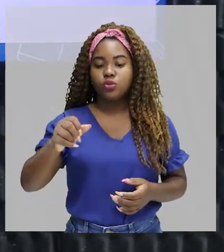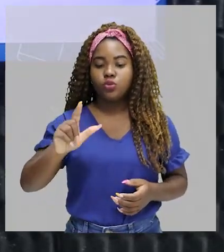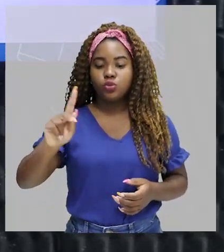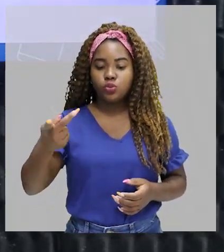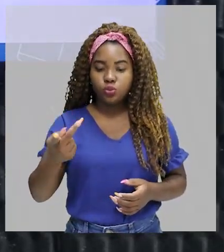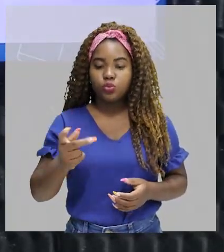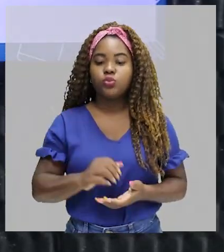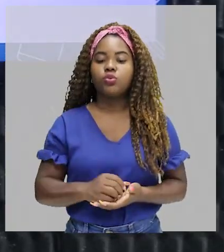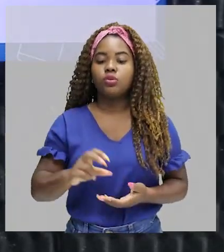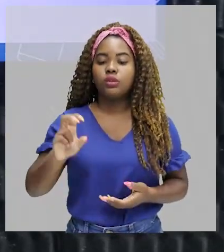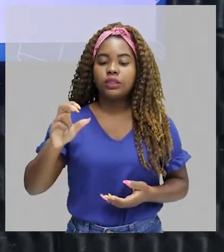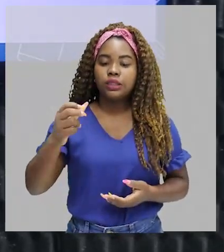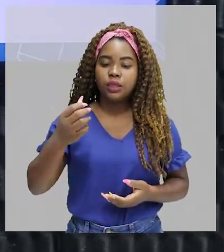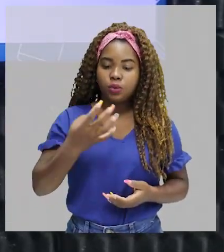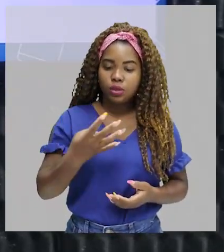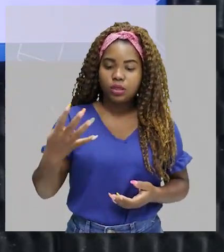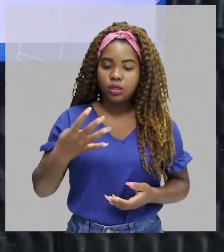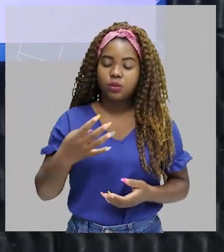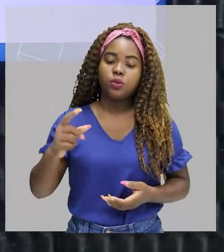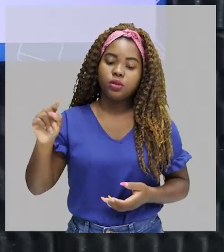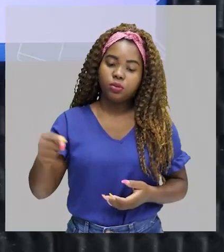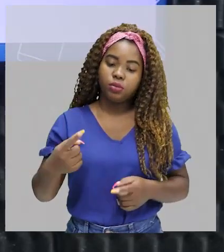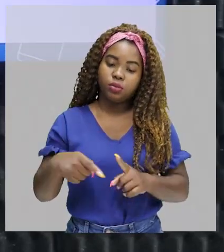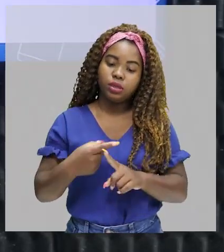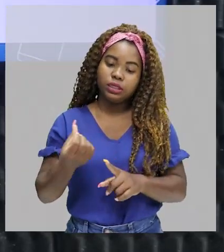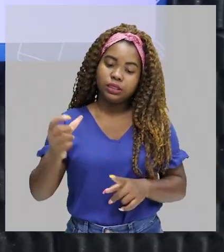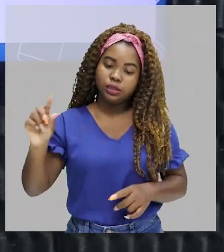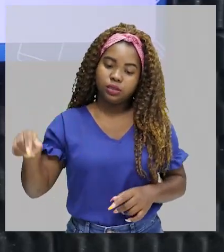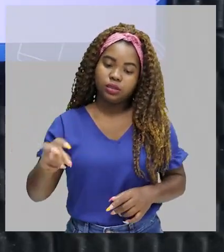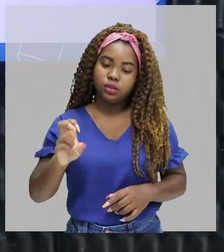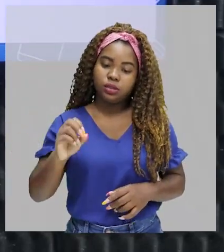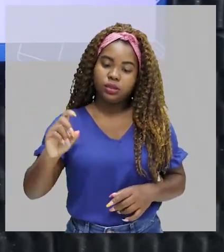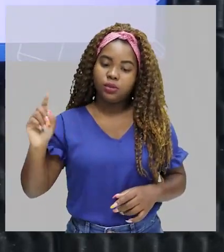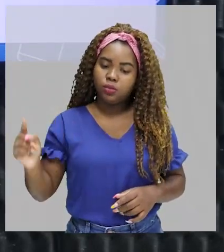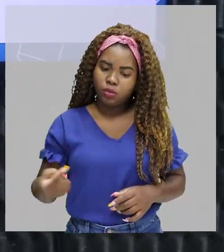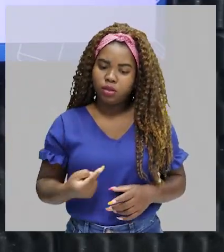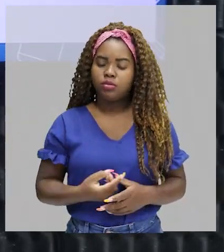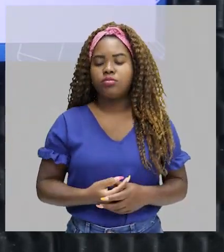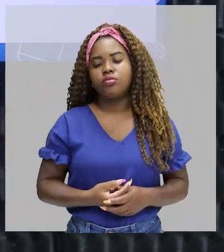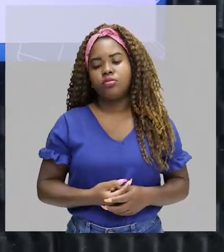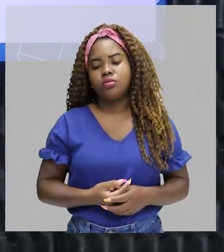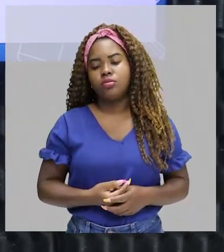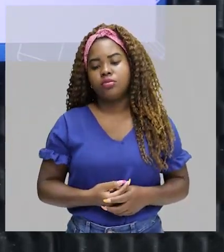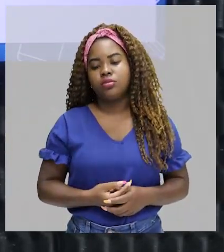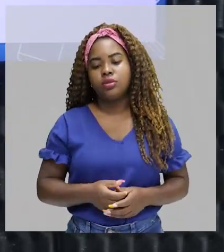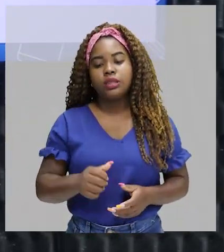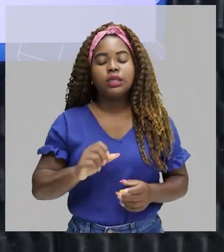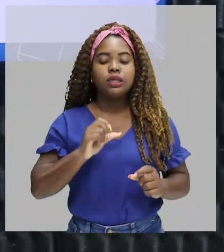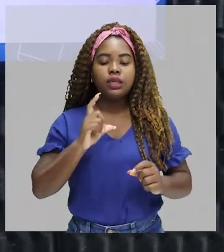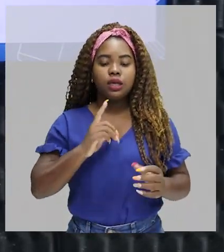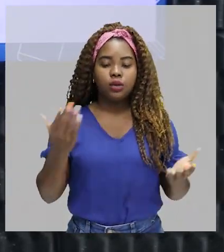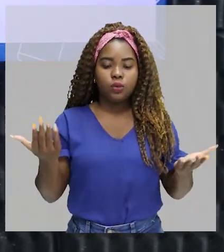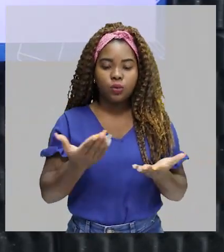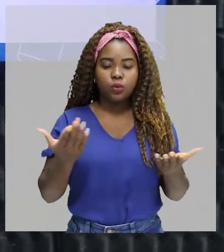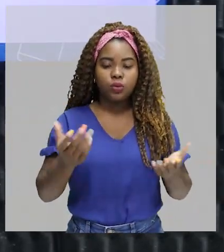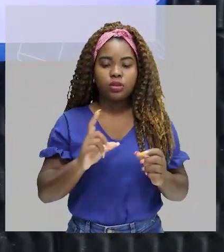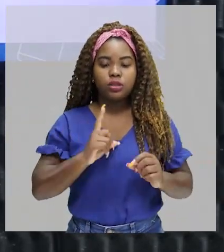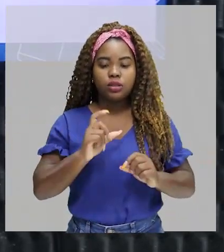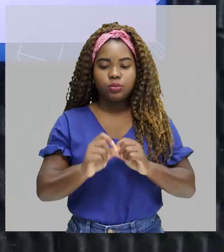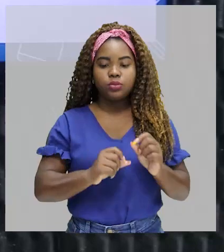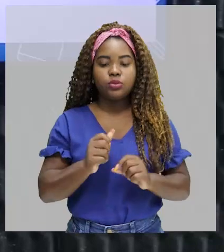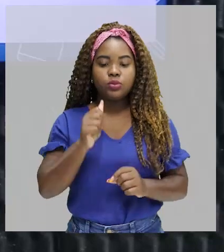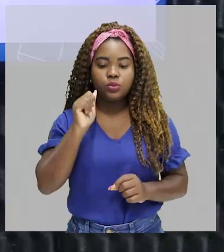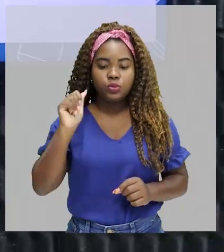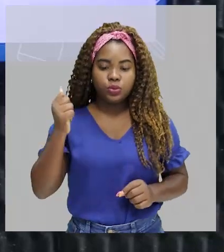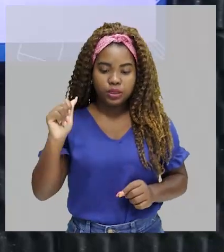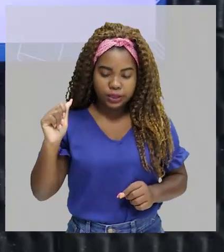R$ 44 mil mais 6 mil, portanto, R$ 50 mil. Em agosto, R$ 50 mil